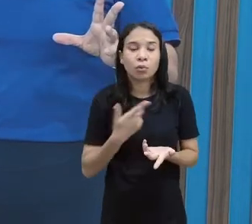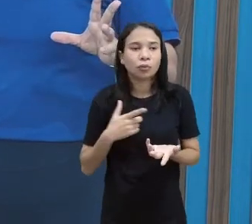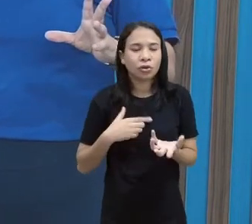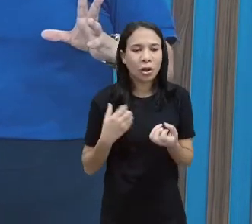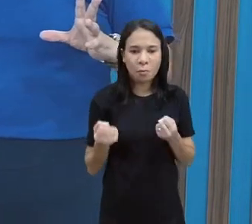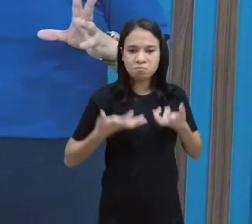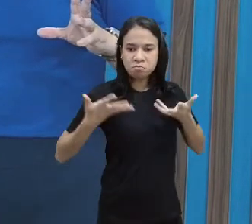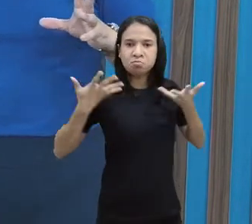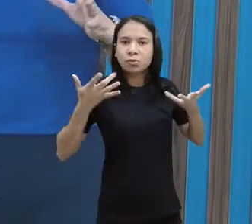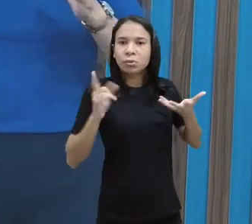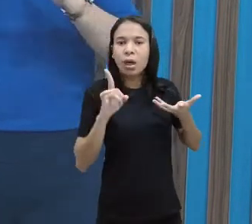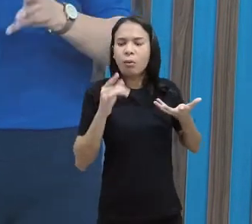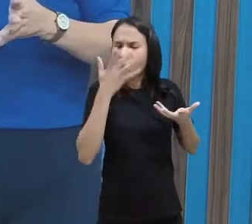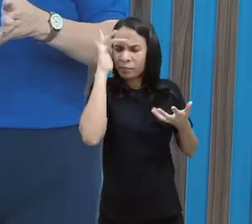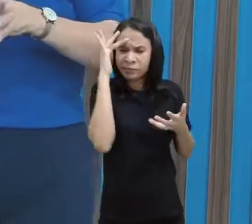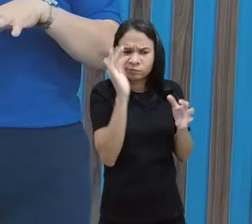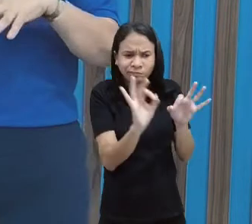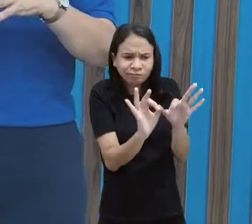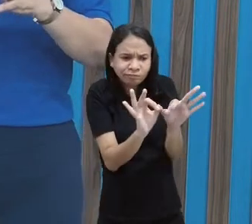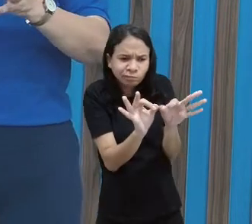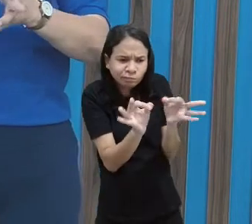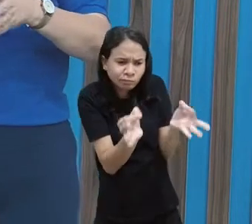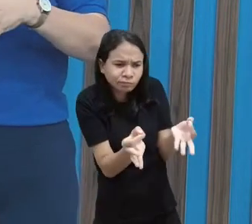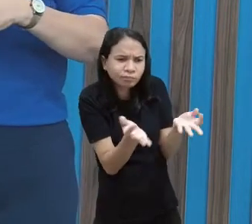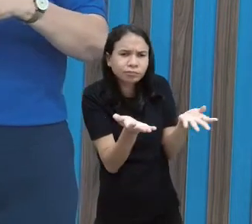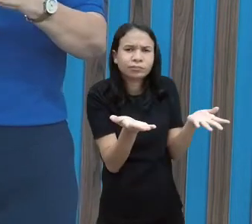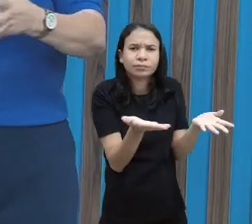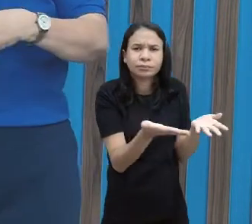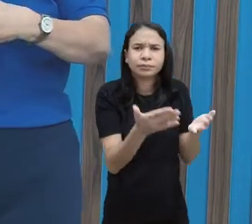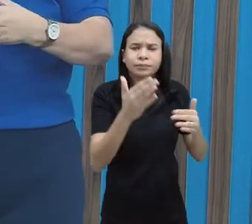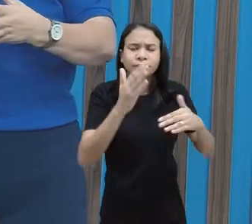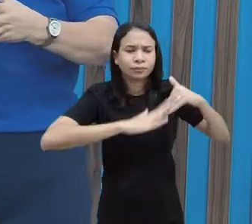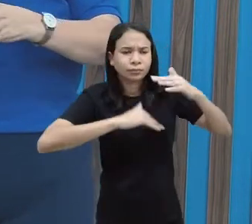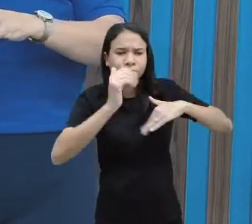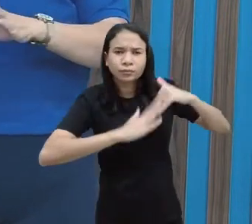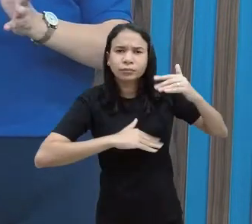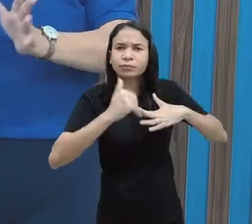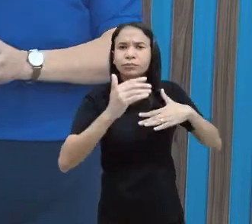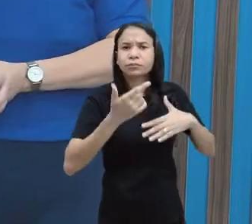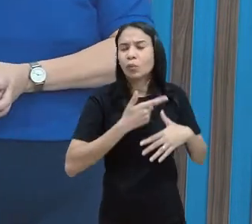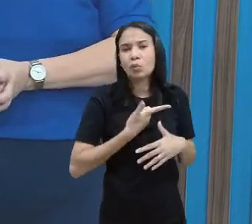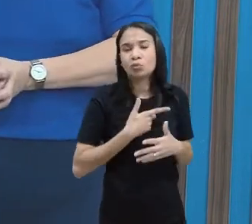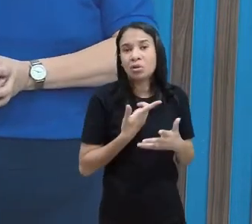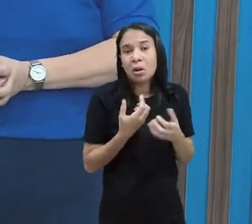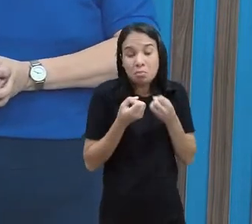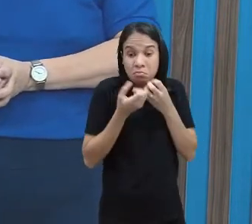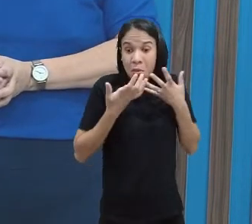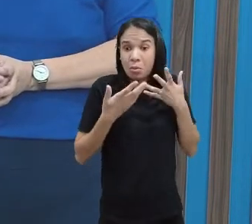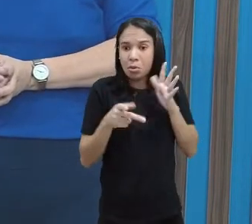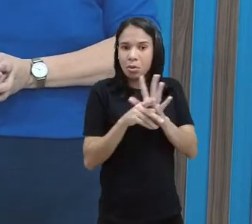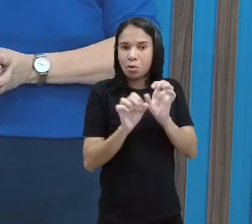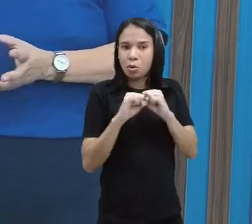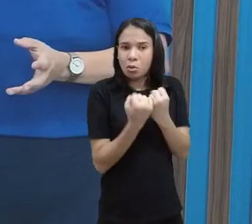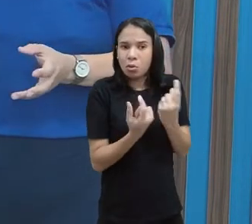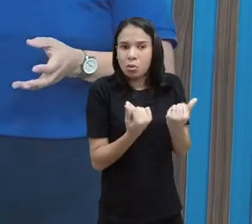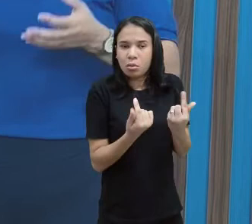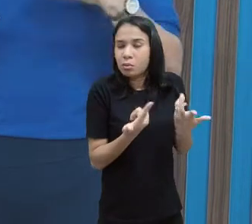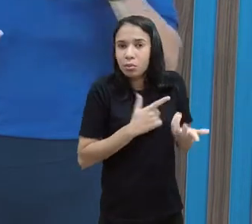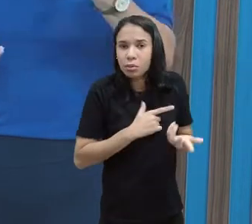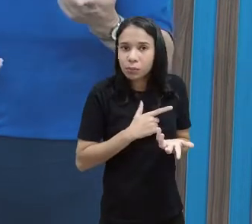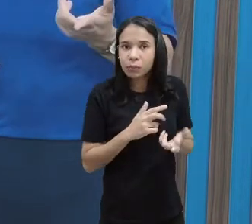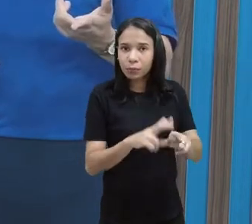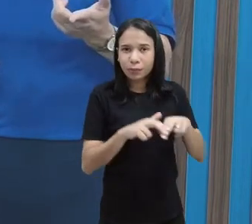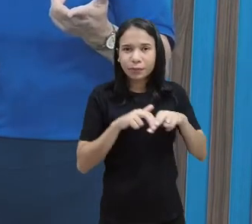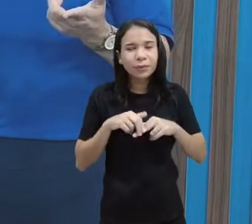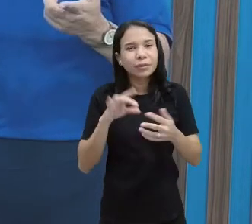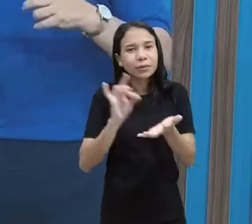artistas. Né? Ele era um artesão, ele era um profissional que não tinha muito prestígio social. Né? Então,